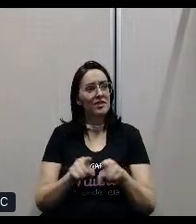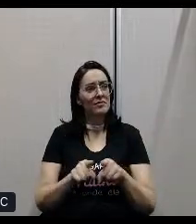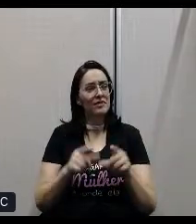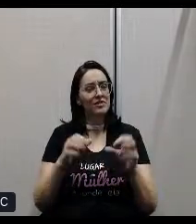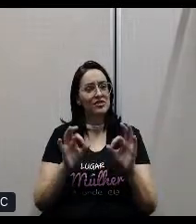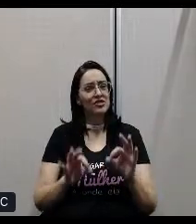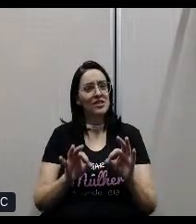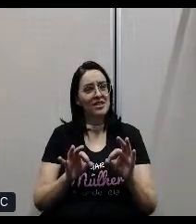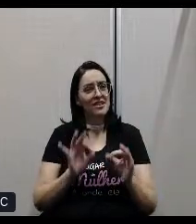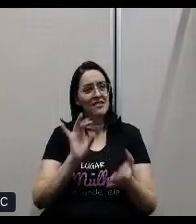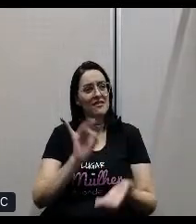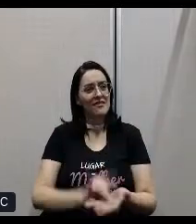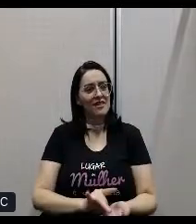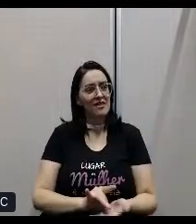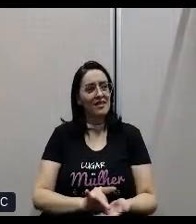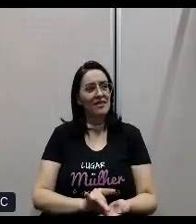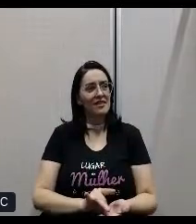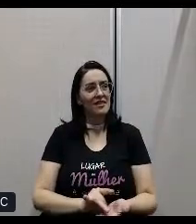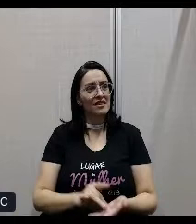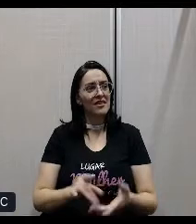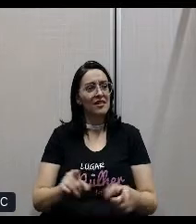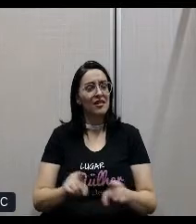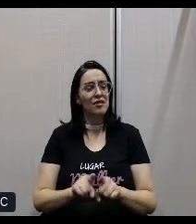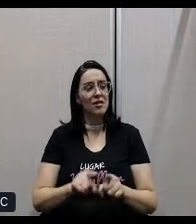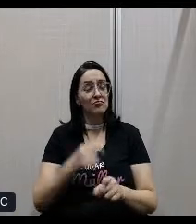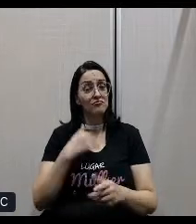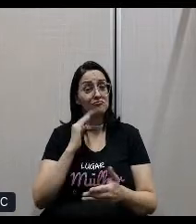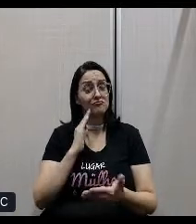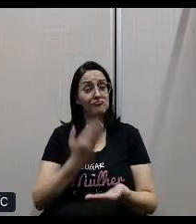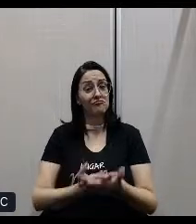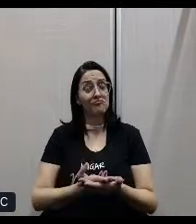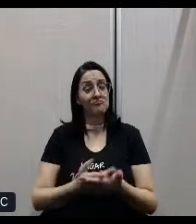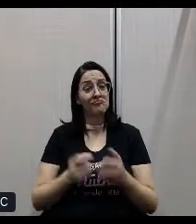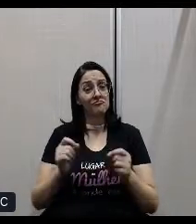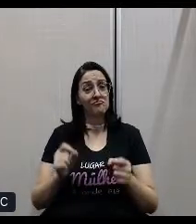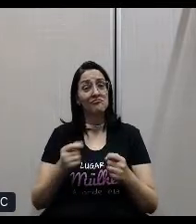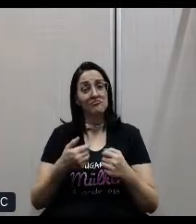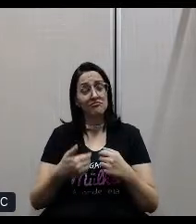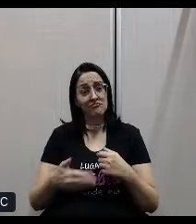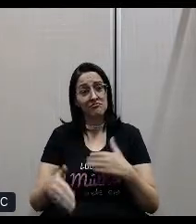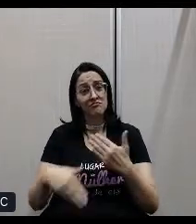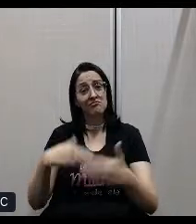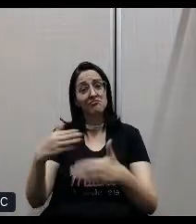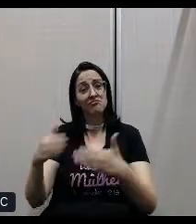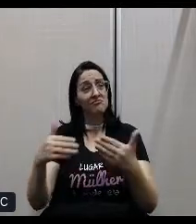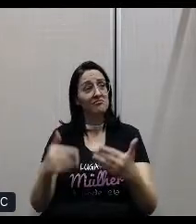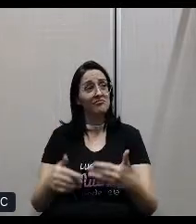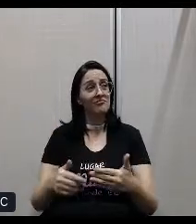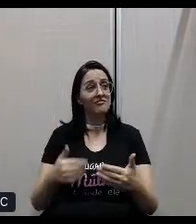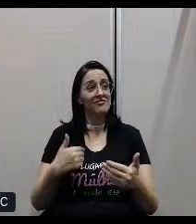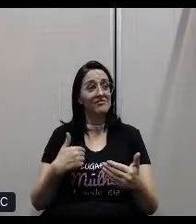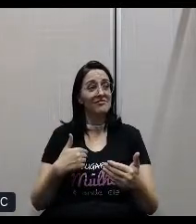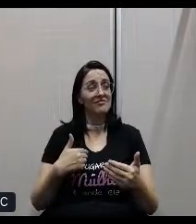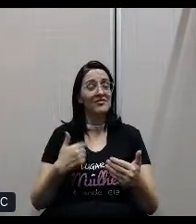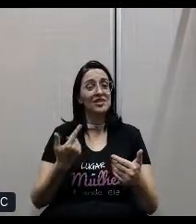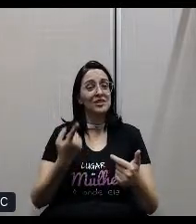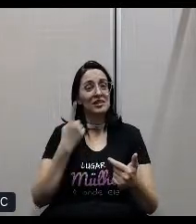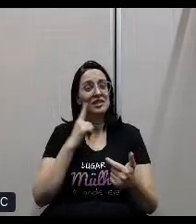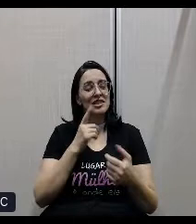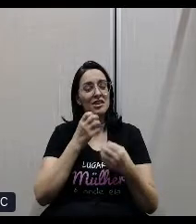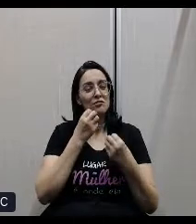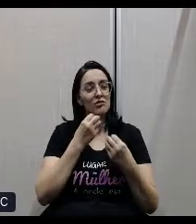ser real. Então, acredito que isso já tenha sido passado no decorrer dos dias, mas é sempre bom a